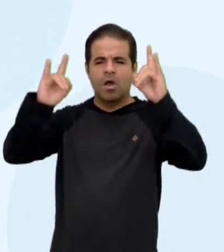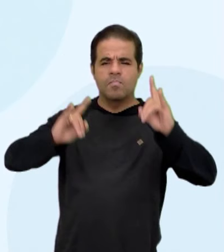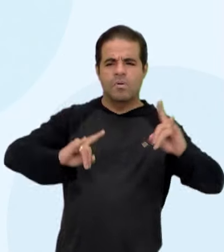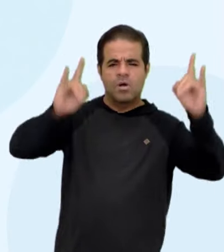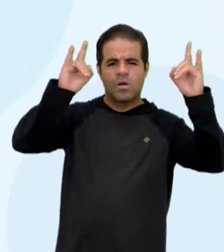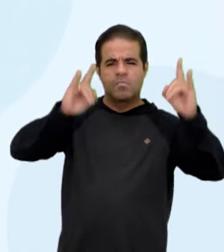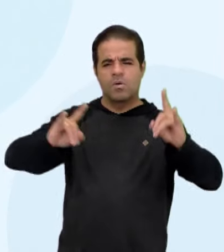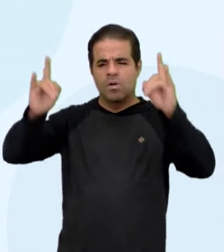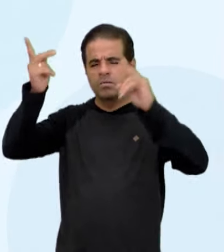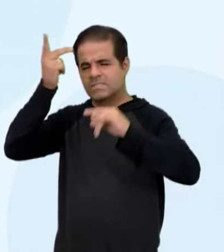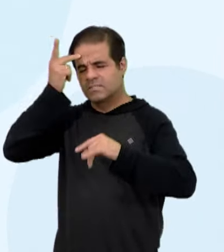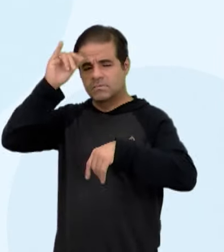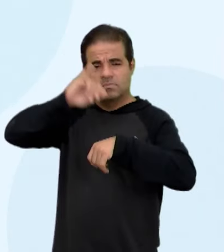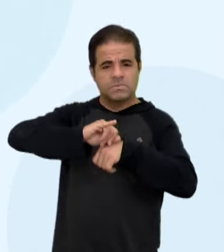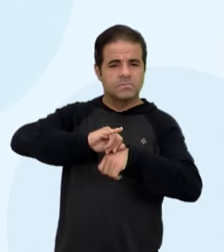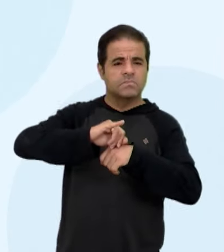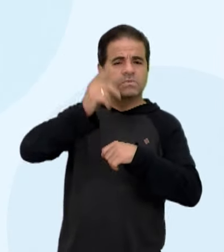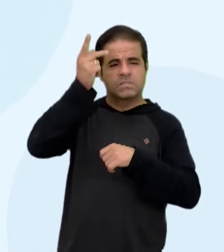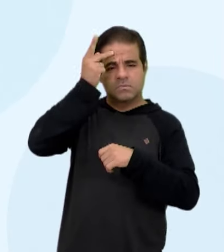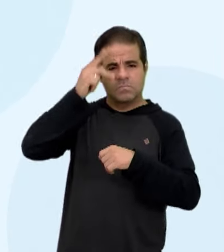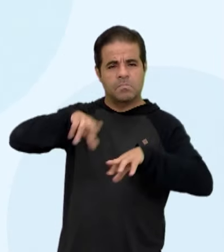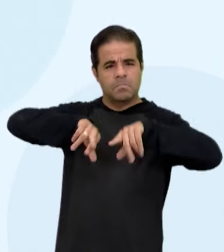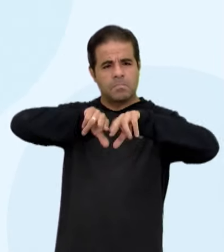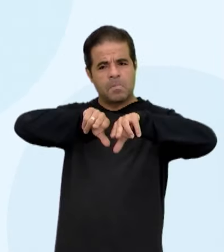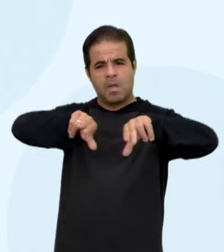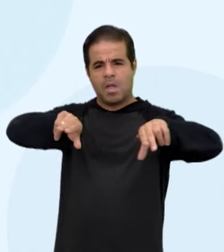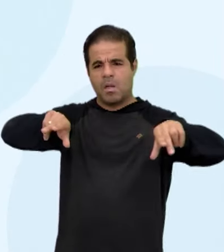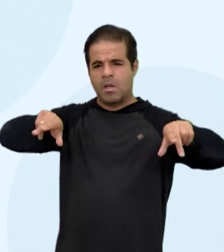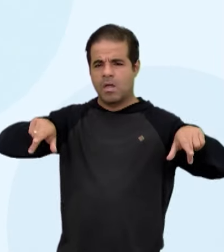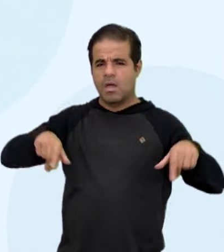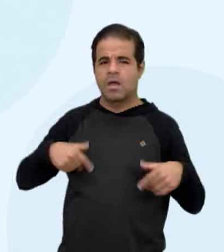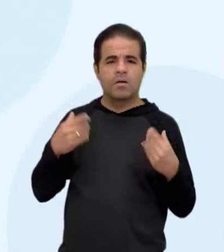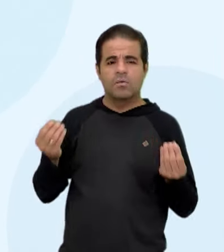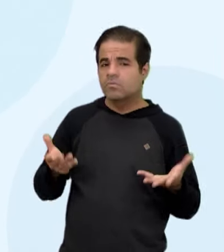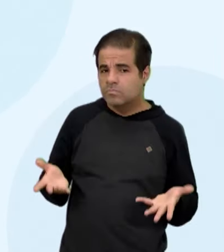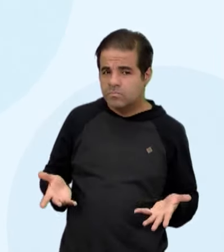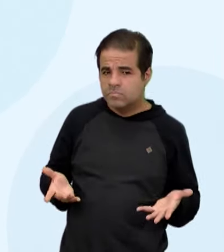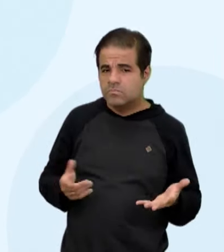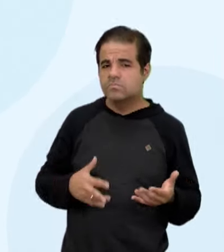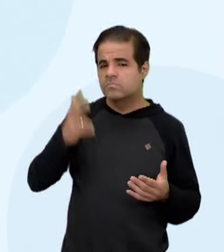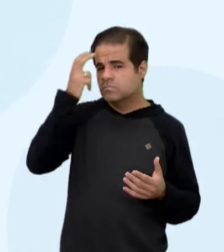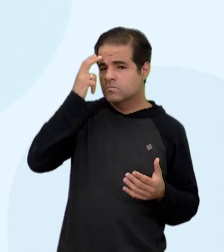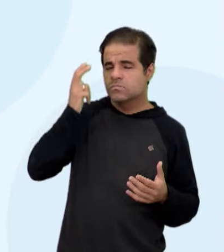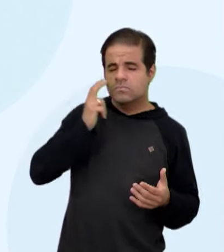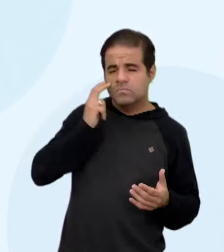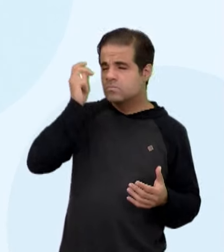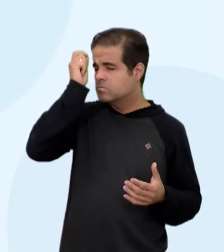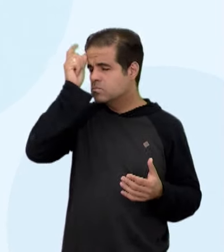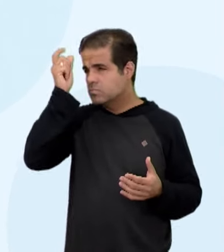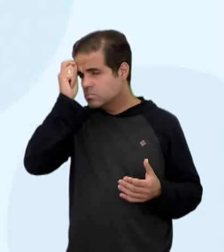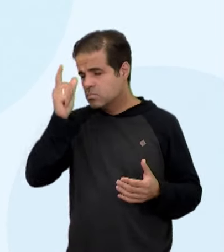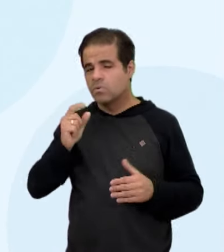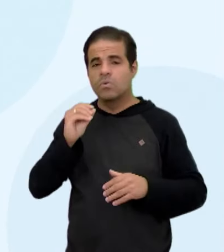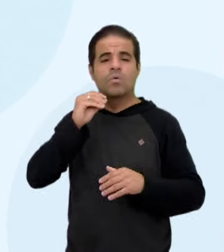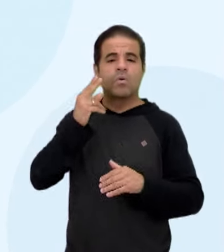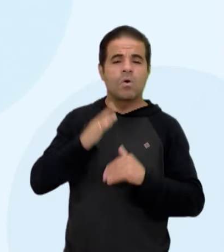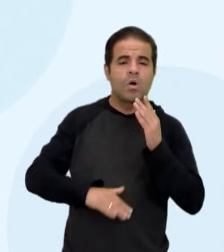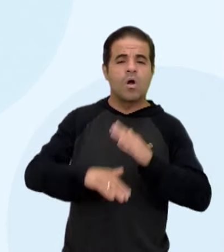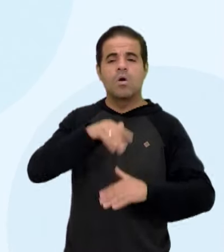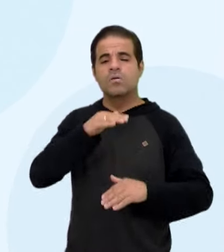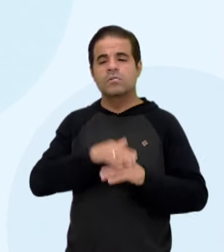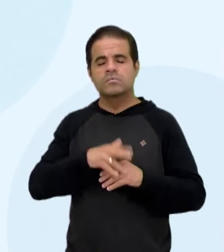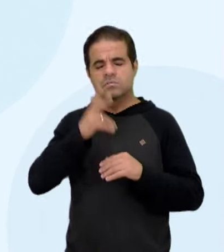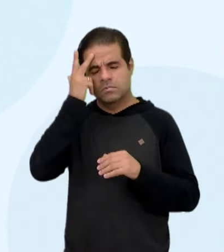da cidade de São Paulo, do centro de São Paulo, é uma paisagem cultural ou uma paisagem